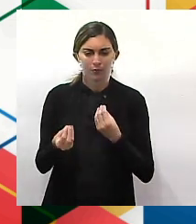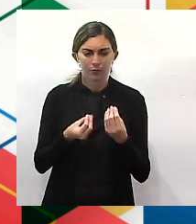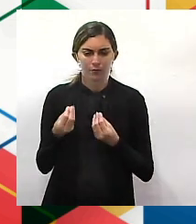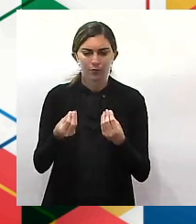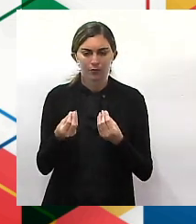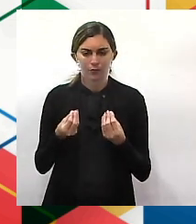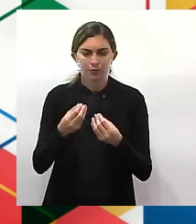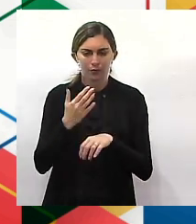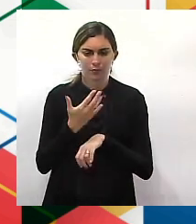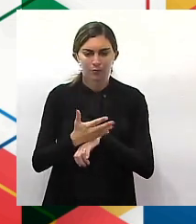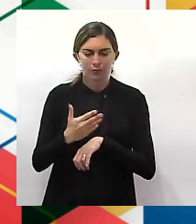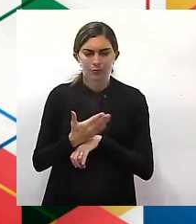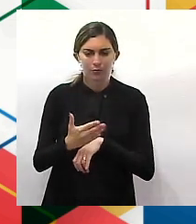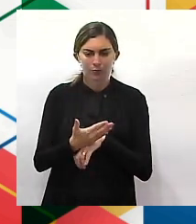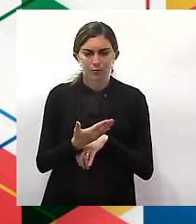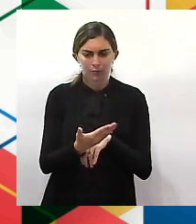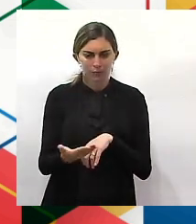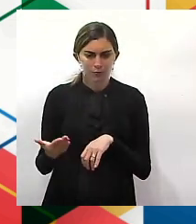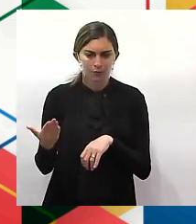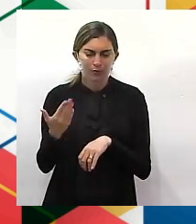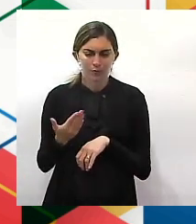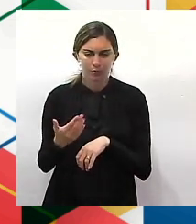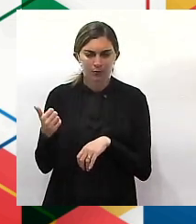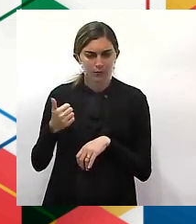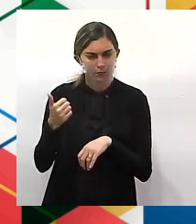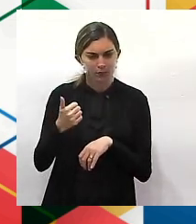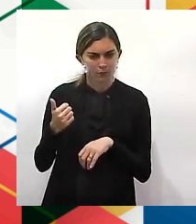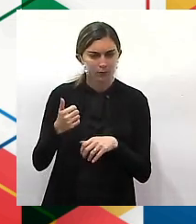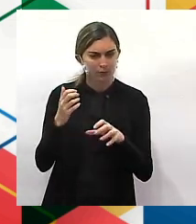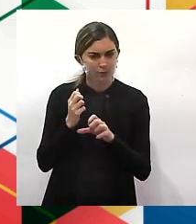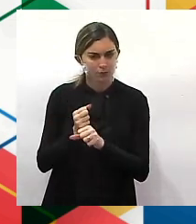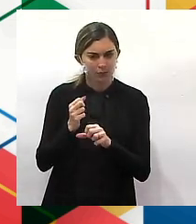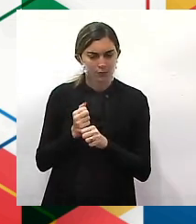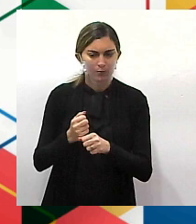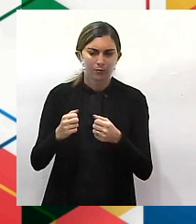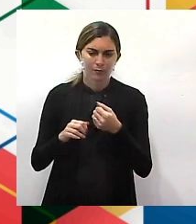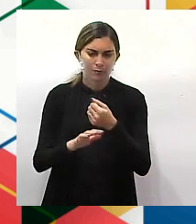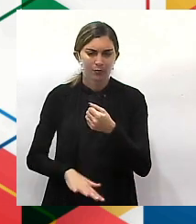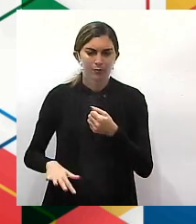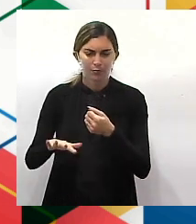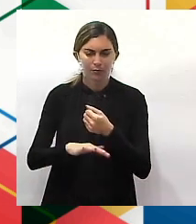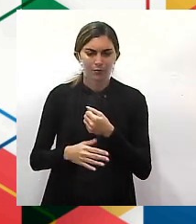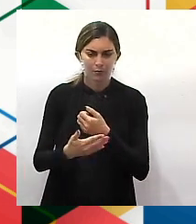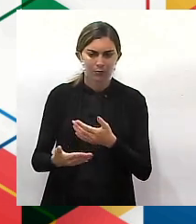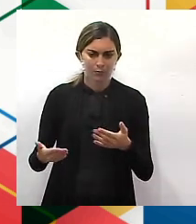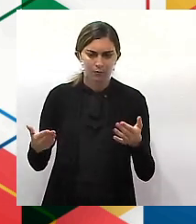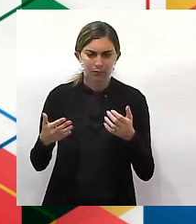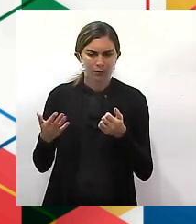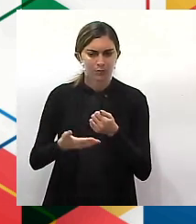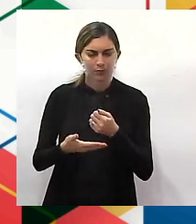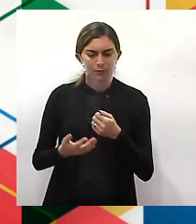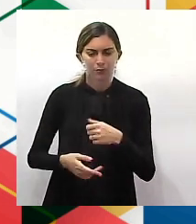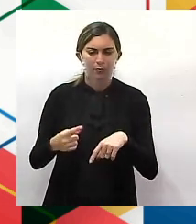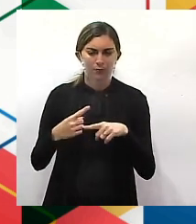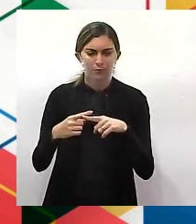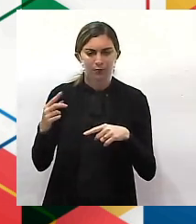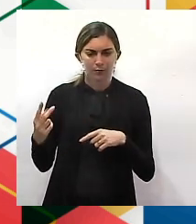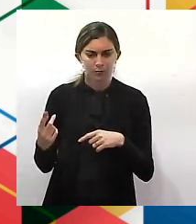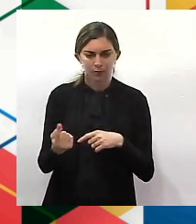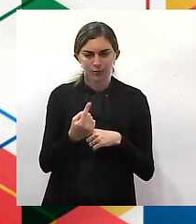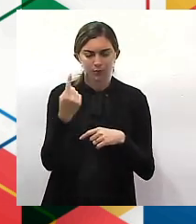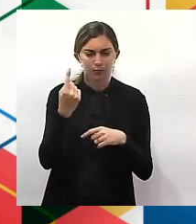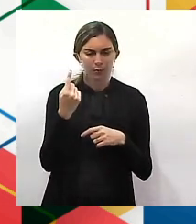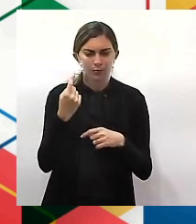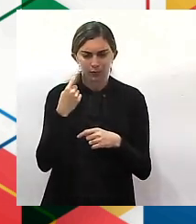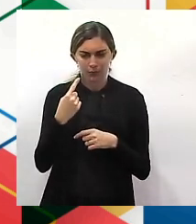um exercício para vocês. Primeiro você calcula a área do retângulo, que é dado por base vezes altura.